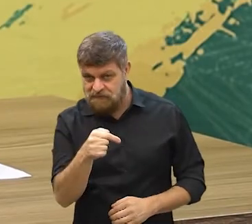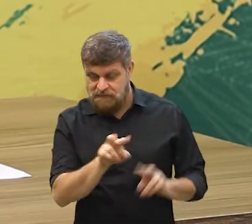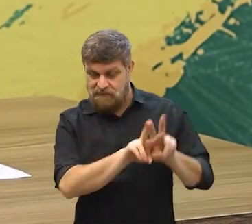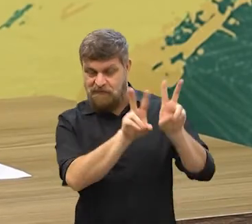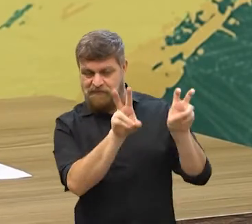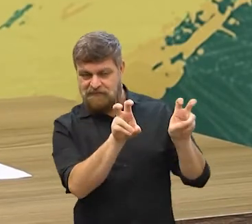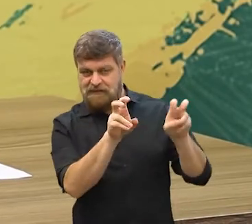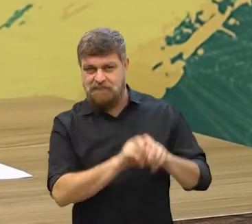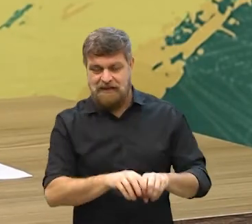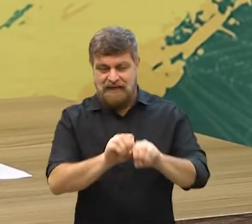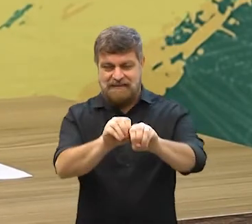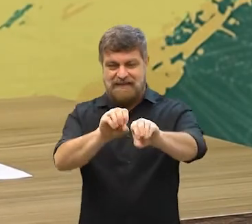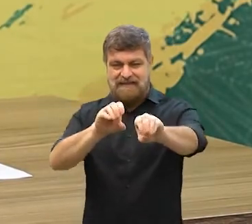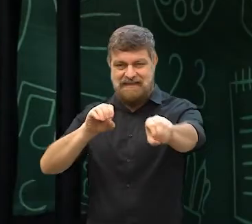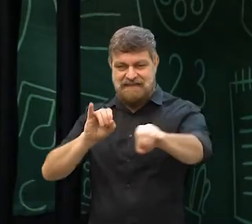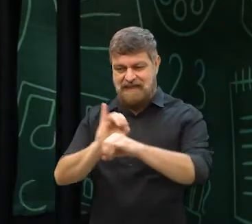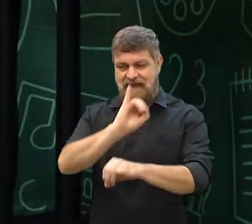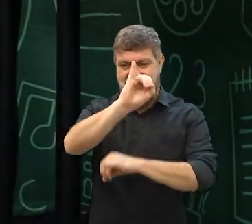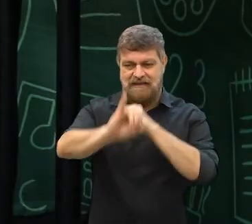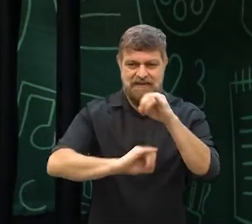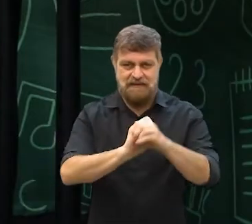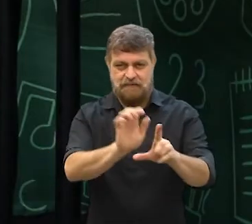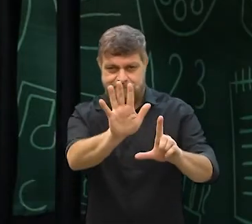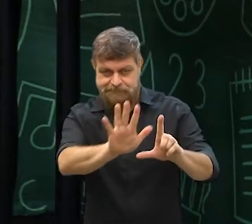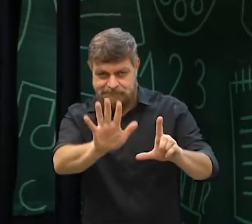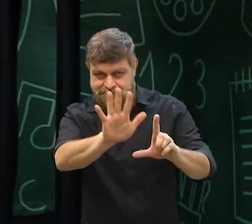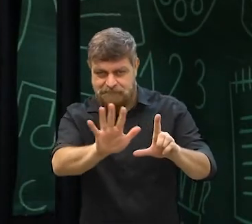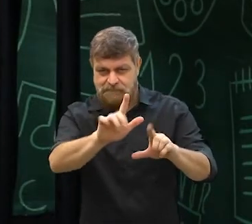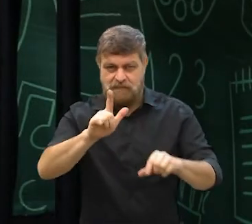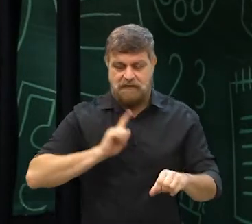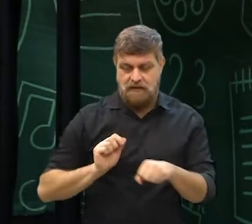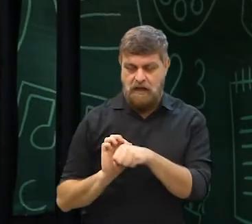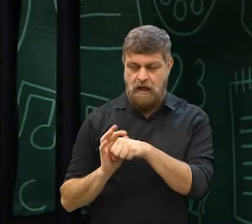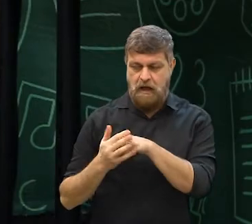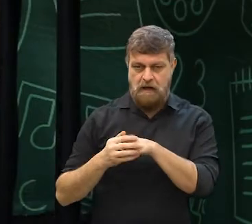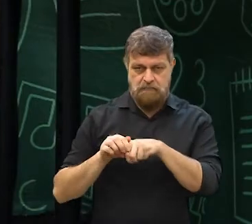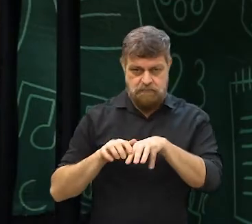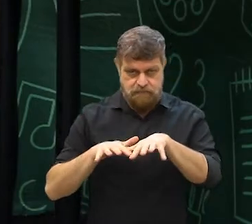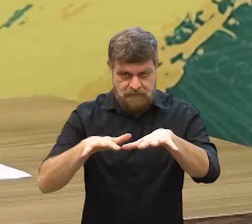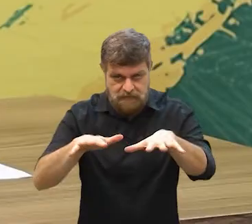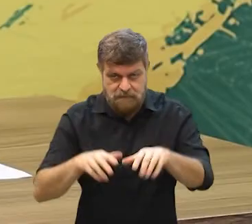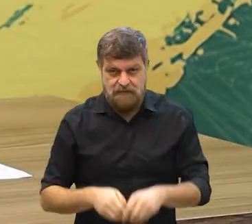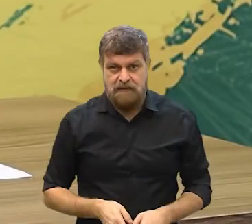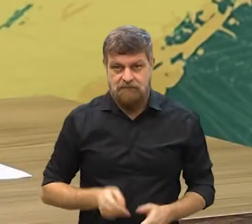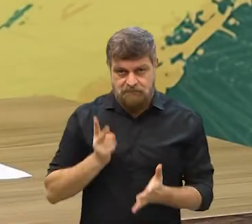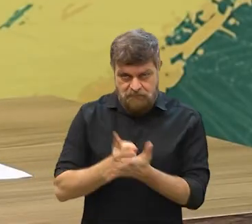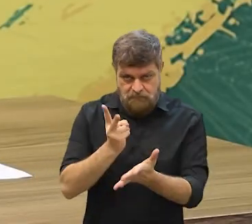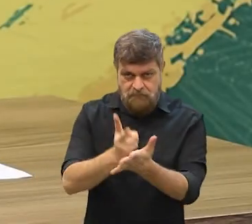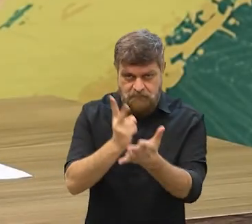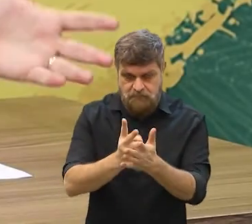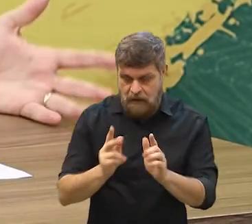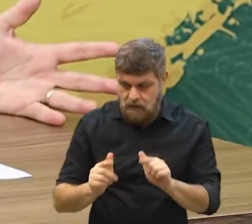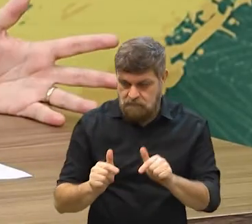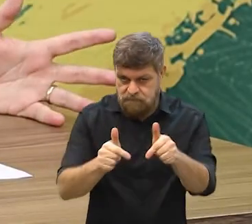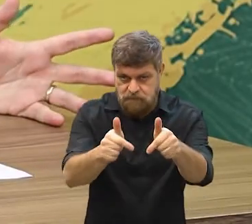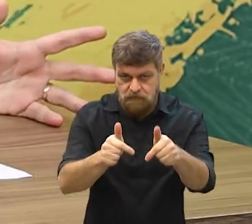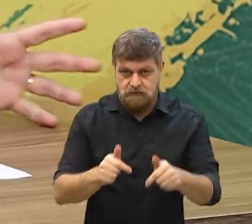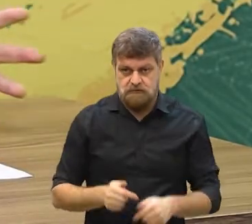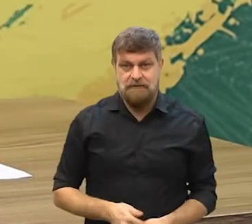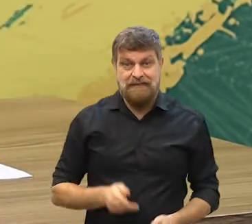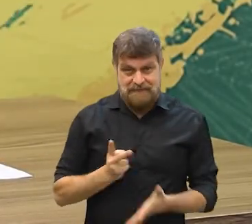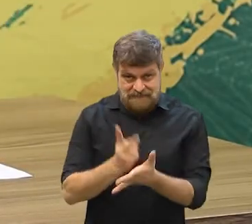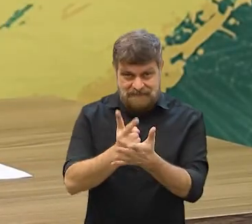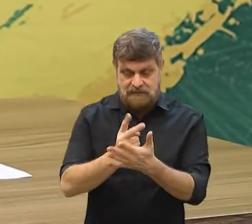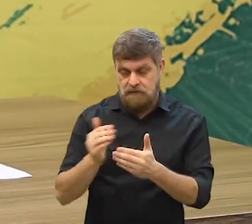questão de aulas online, independentemente da pandemia, se ela vai virar até uma tendência, não é? Daqui